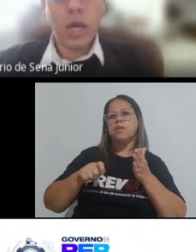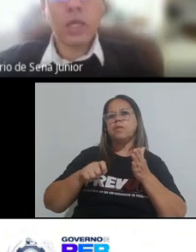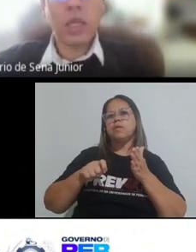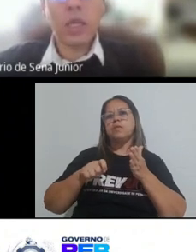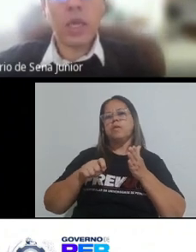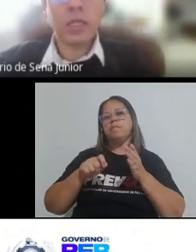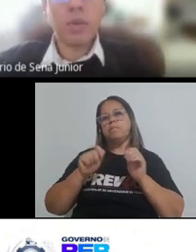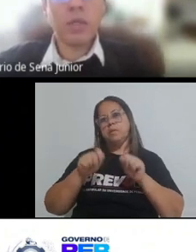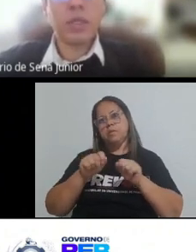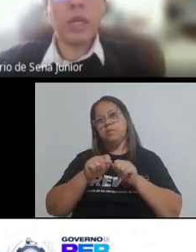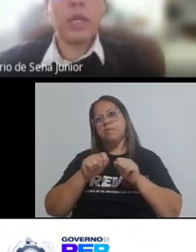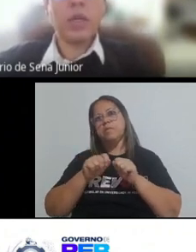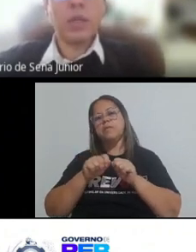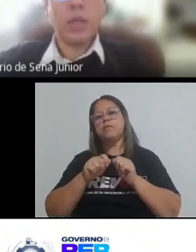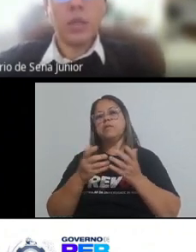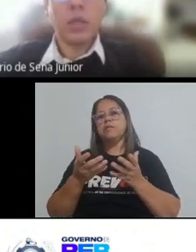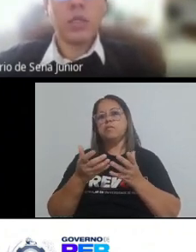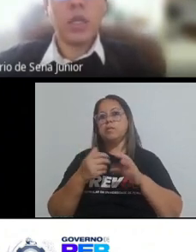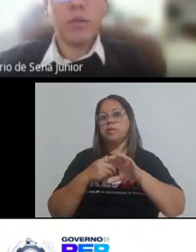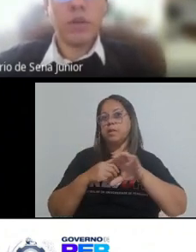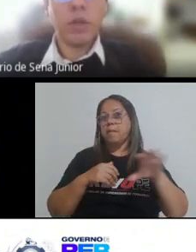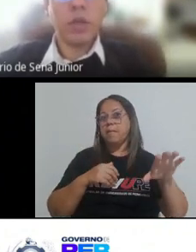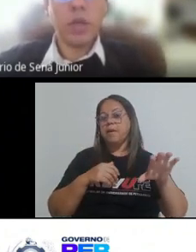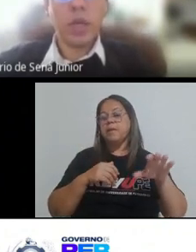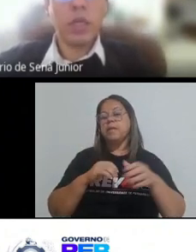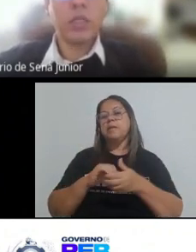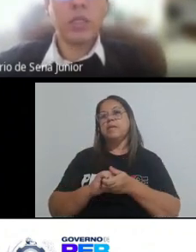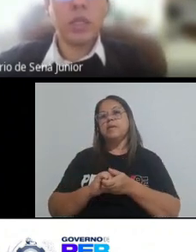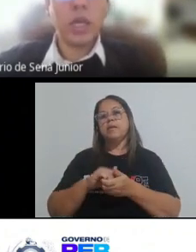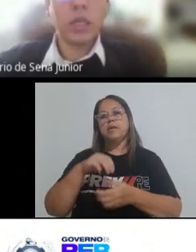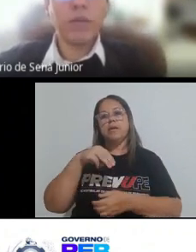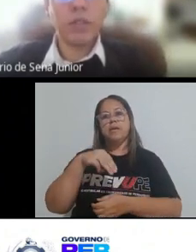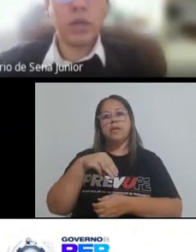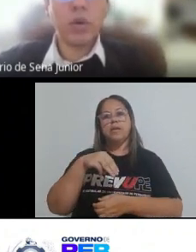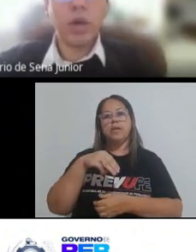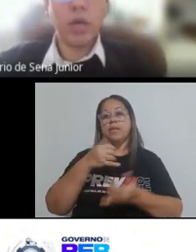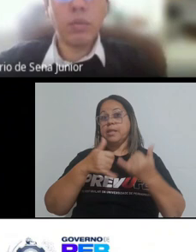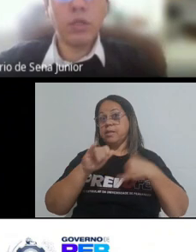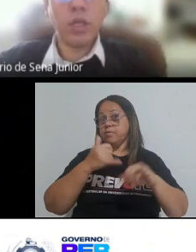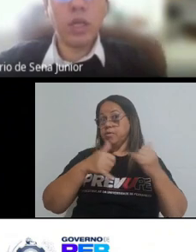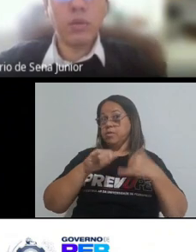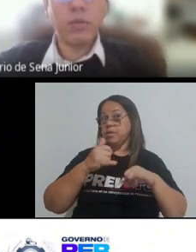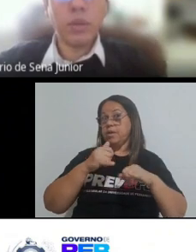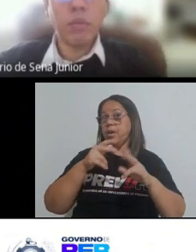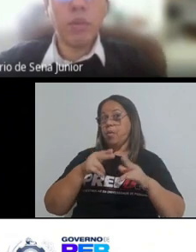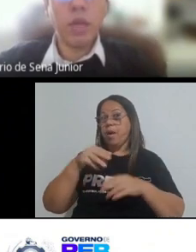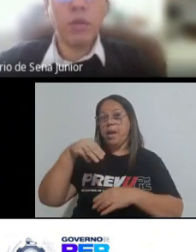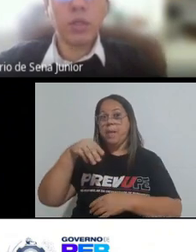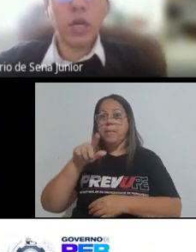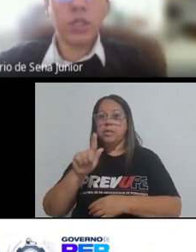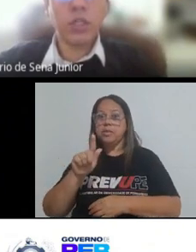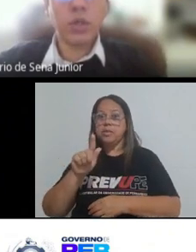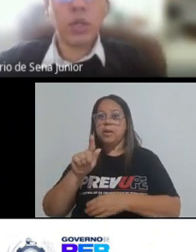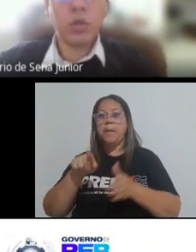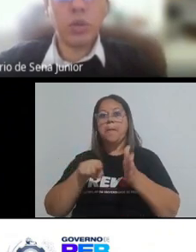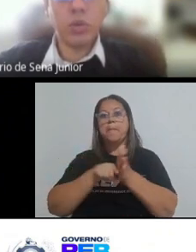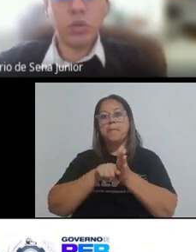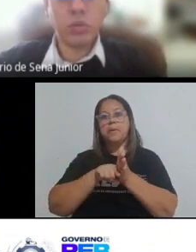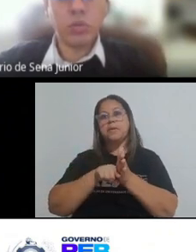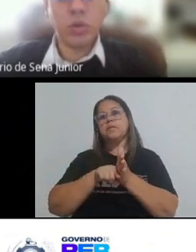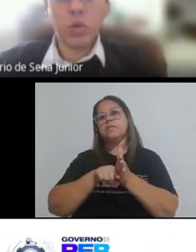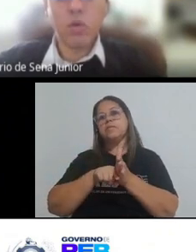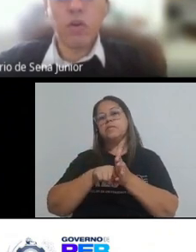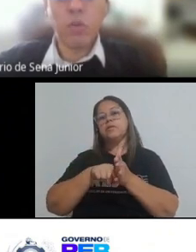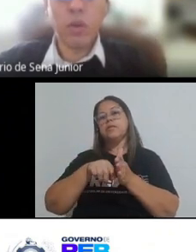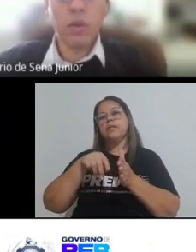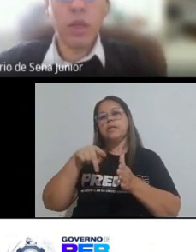isolar essa parcela, escrever que a energia cinética vai ser igual a mg menos kx quadrado sobre 2,